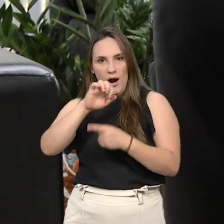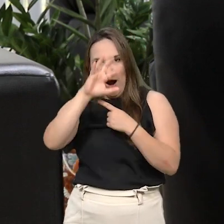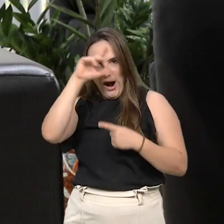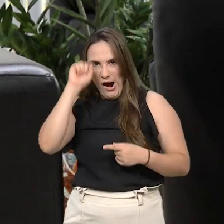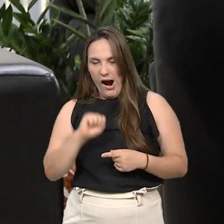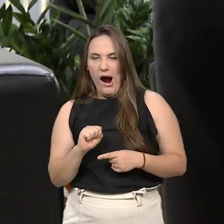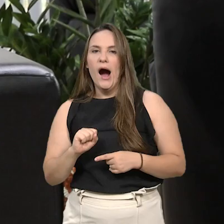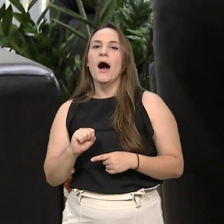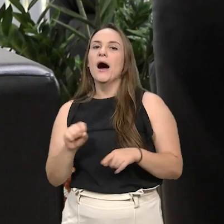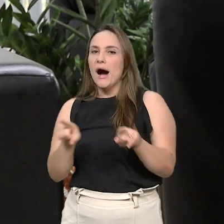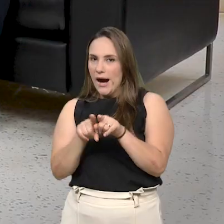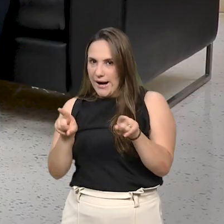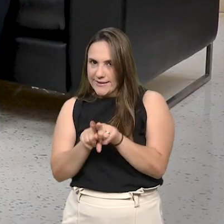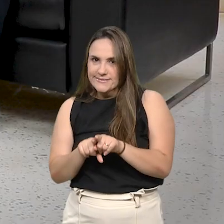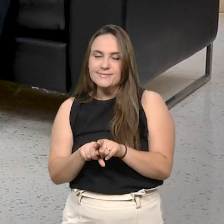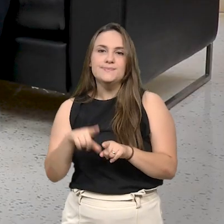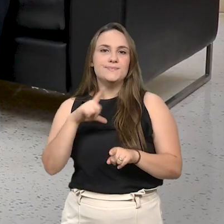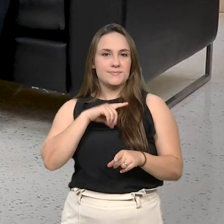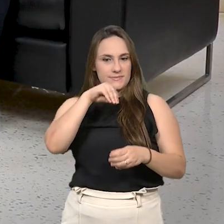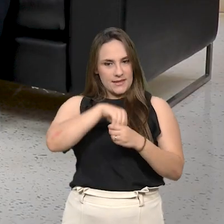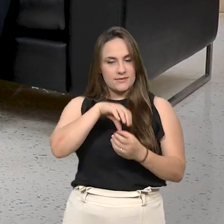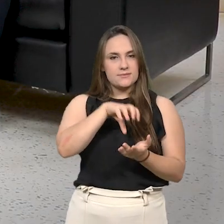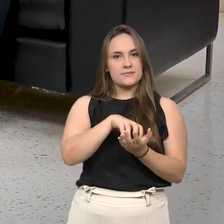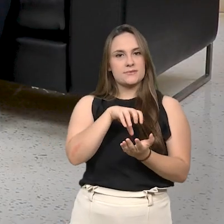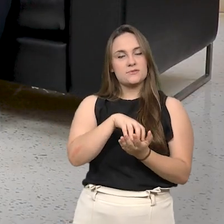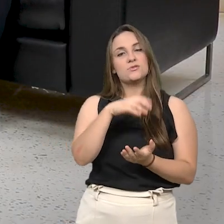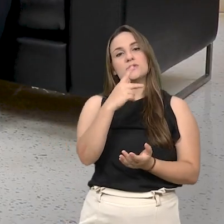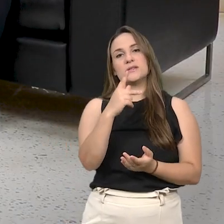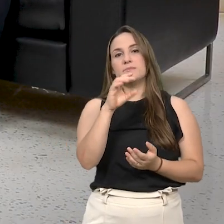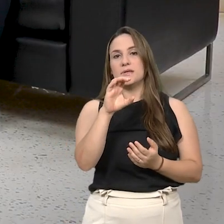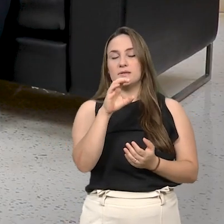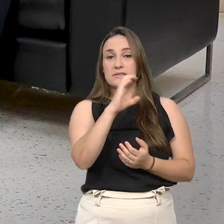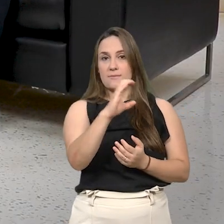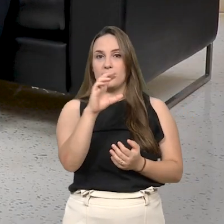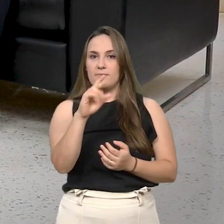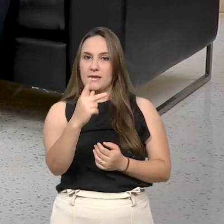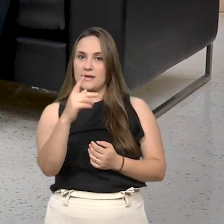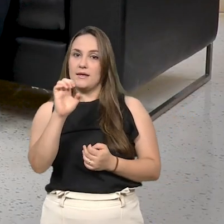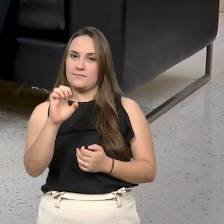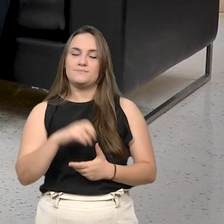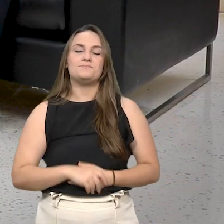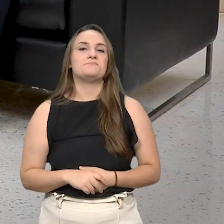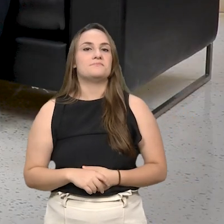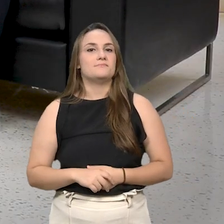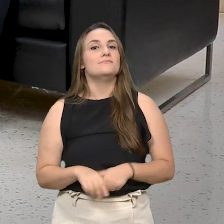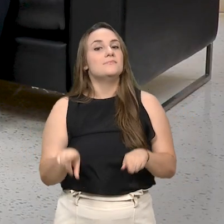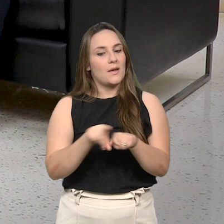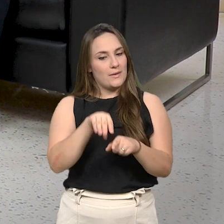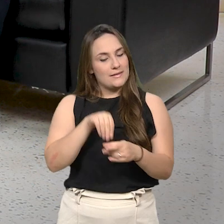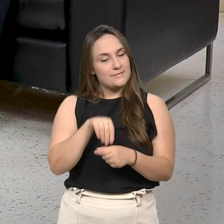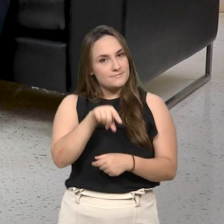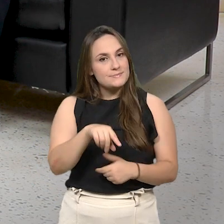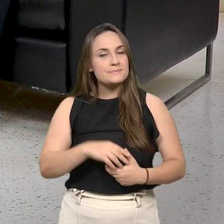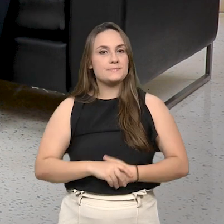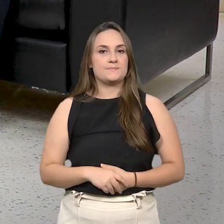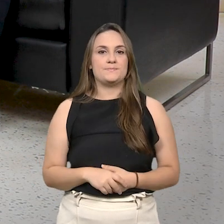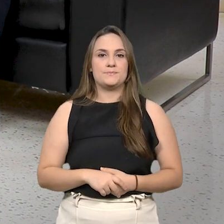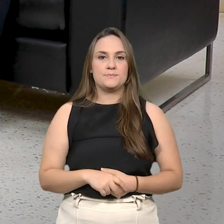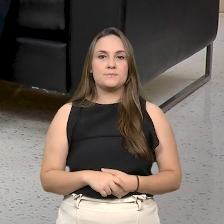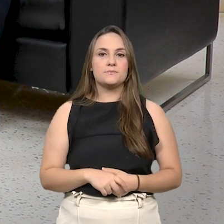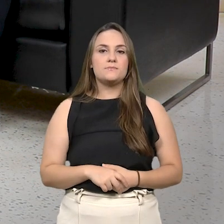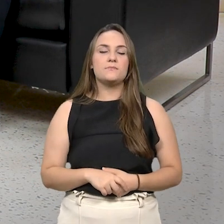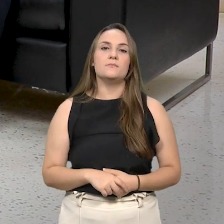Mato Grosso do Sul tramitam também na CPE. Não é que só tramitam só na CPE, tramitam também na Central de Processamento